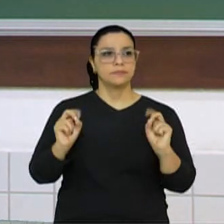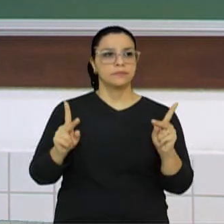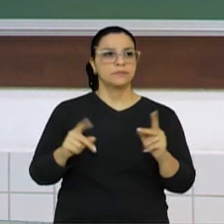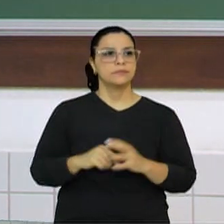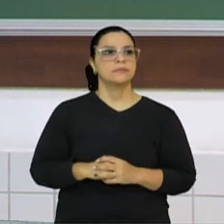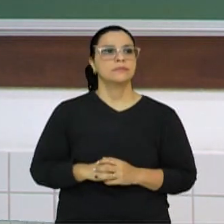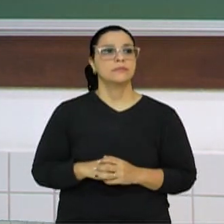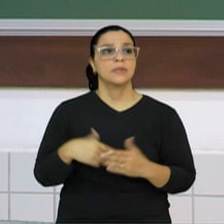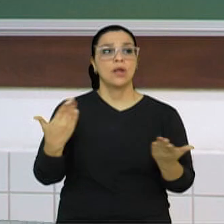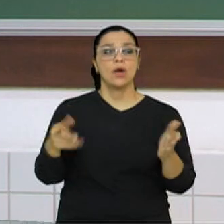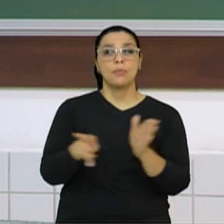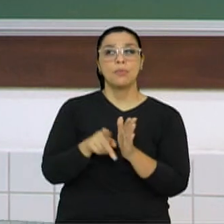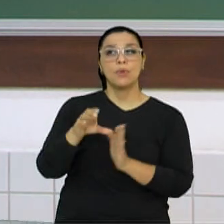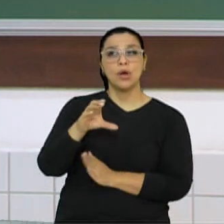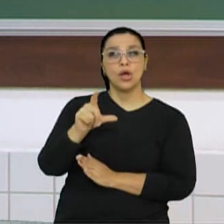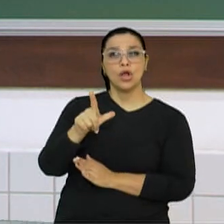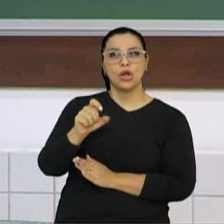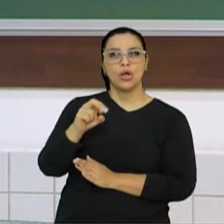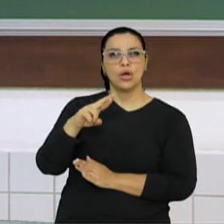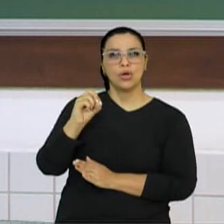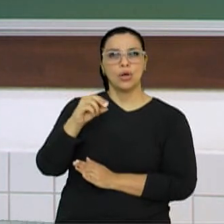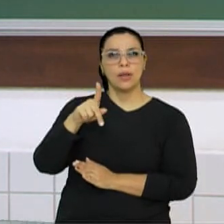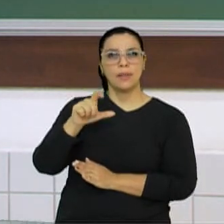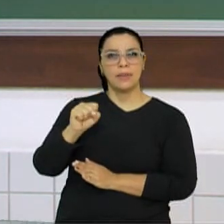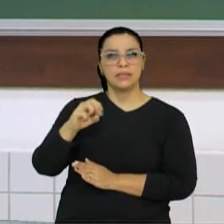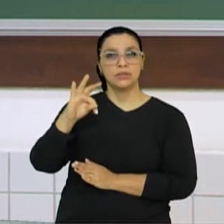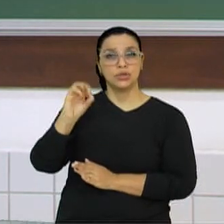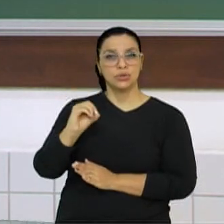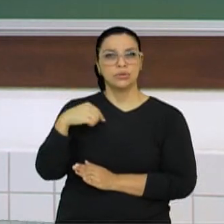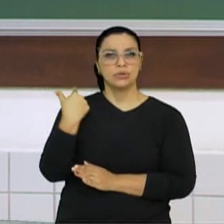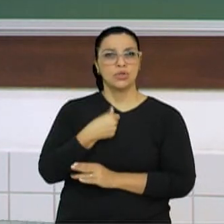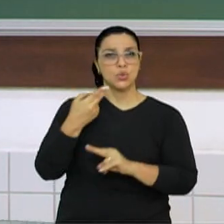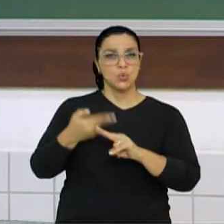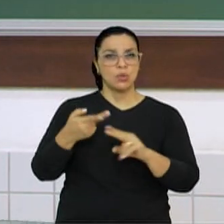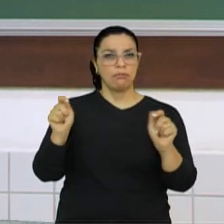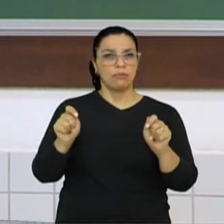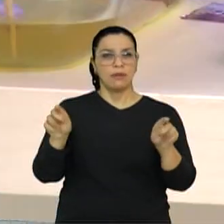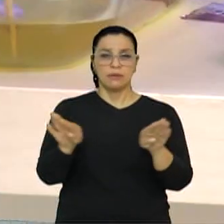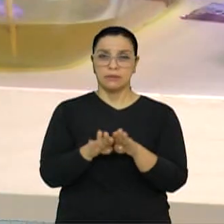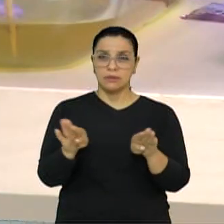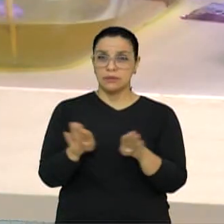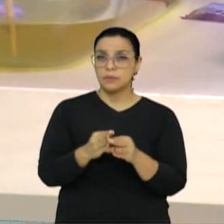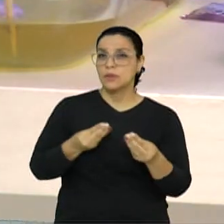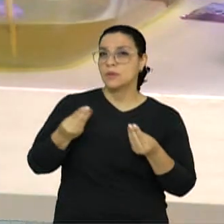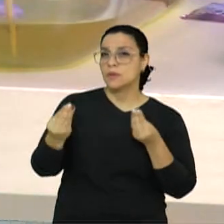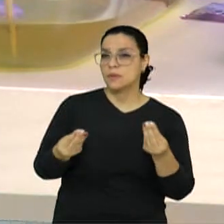Ok. E o cloroplasto que eu preparei, caso nós utilizássemos aqui